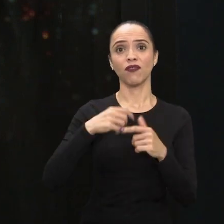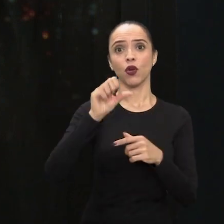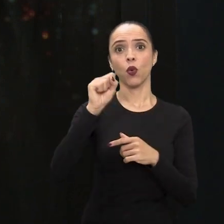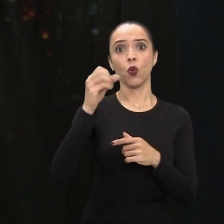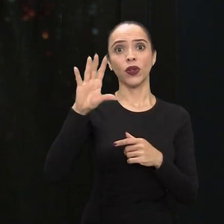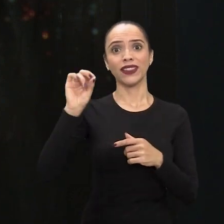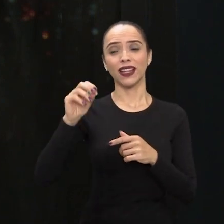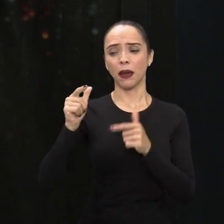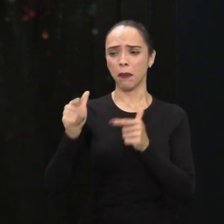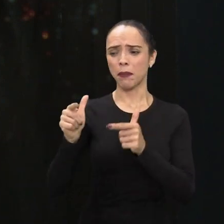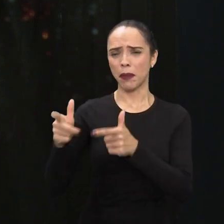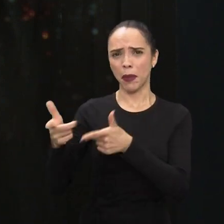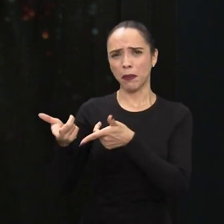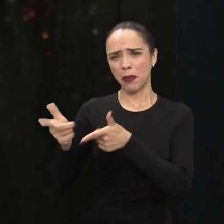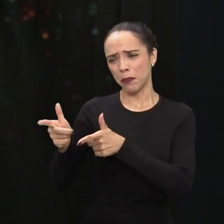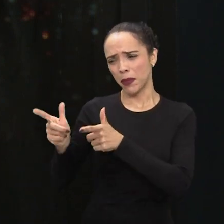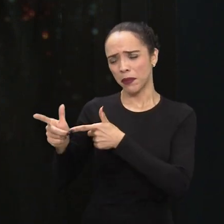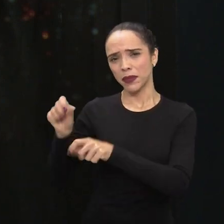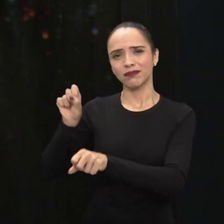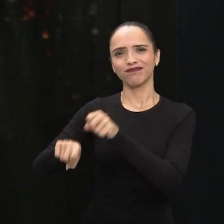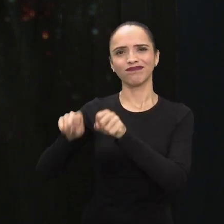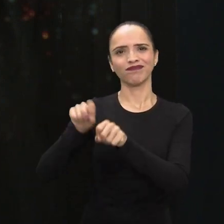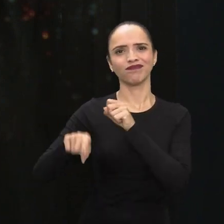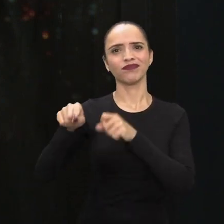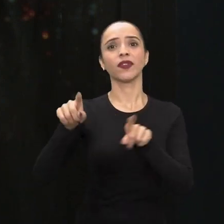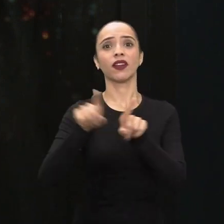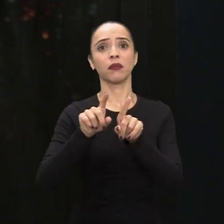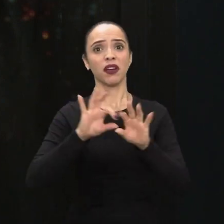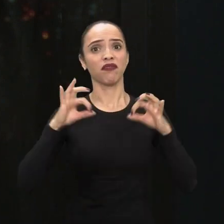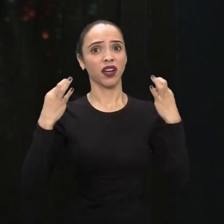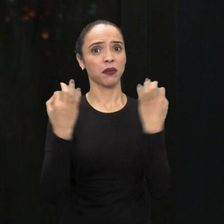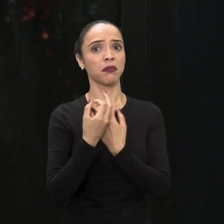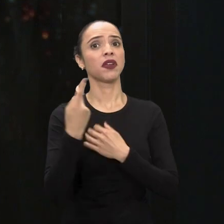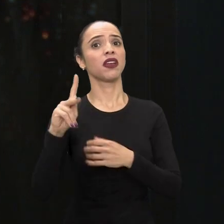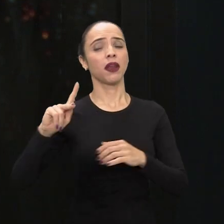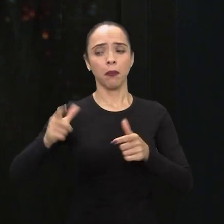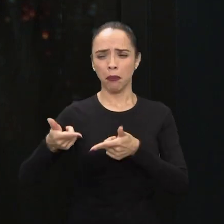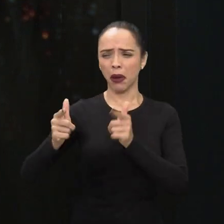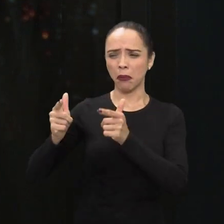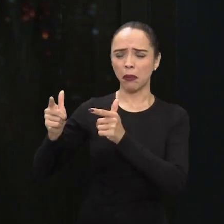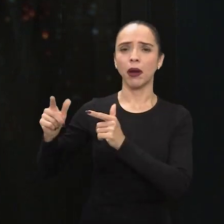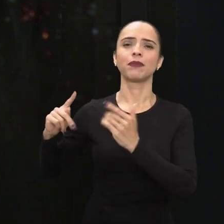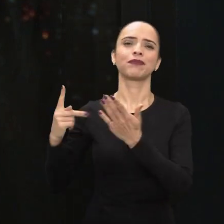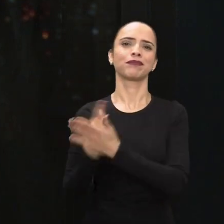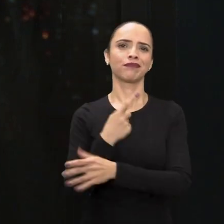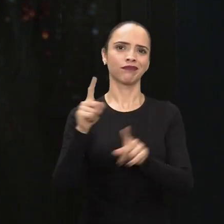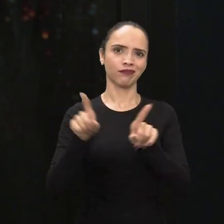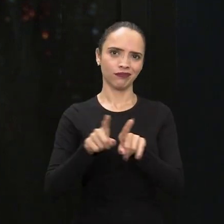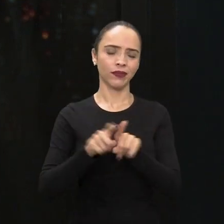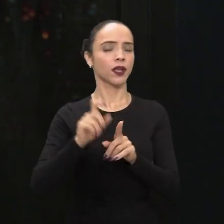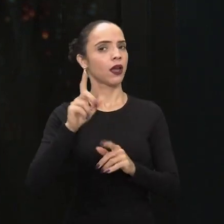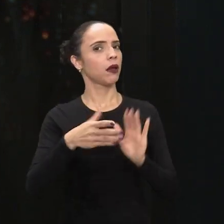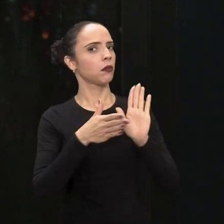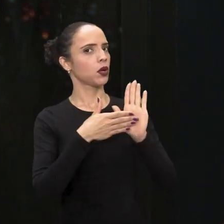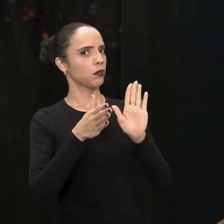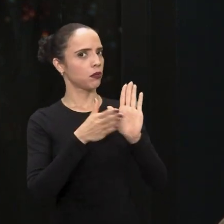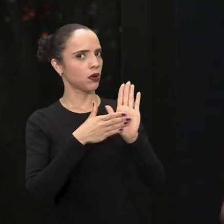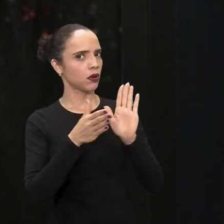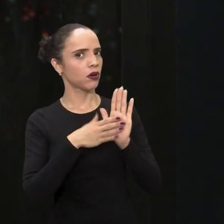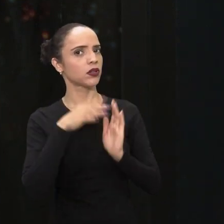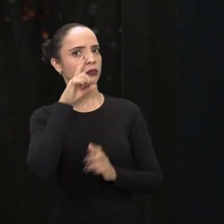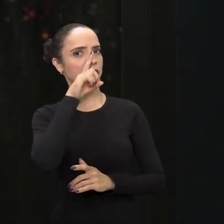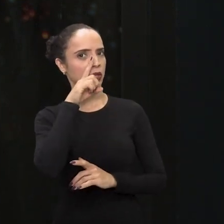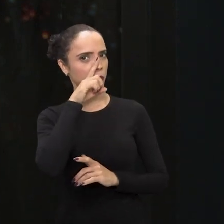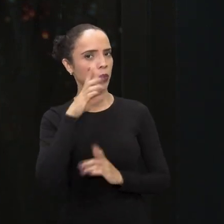no veículo que estava teve outros parentes também que foram baleados então é uma proposta perigosa um exército ele tem uma função